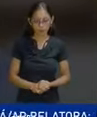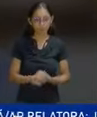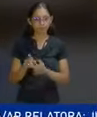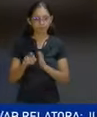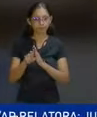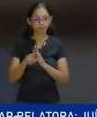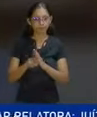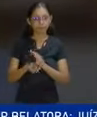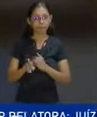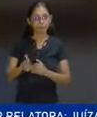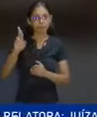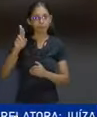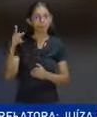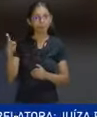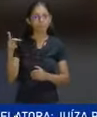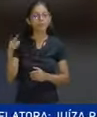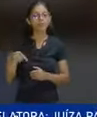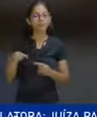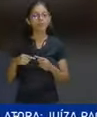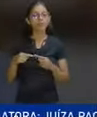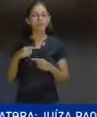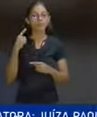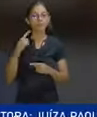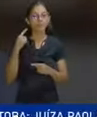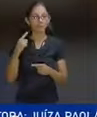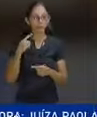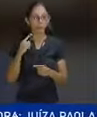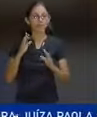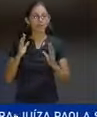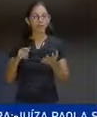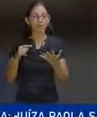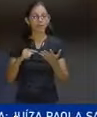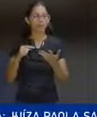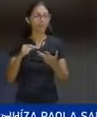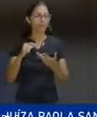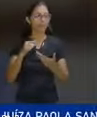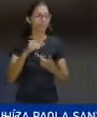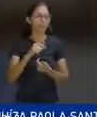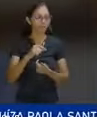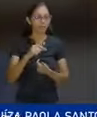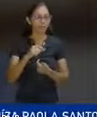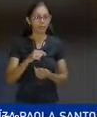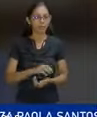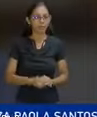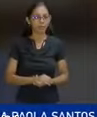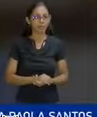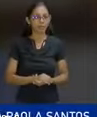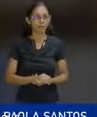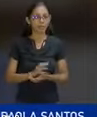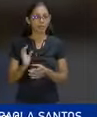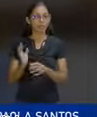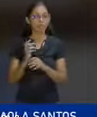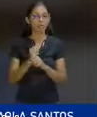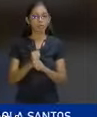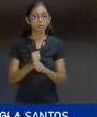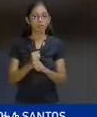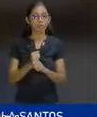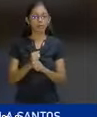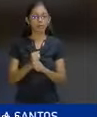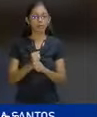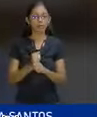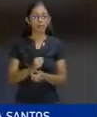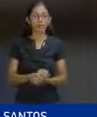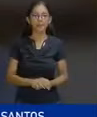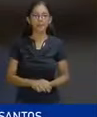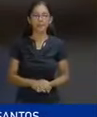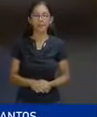representante legal. Então, tais circunstâncias, elas já seriam suficientes para justificar esse valor despendido, né? Não